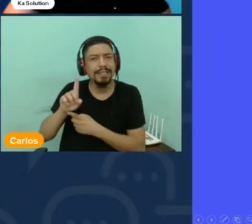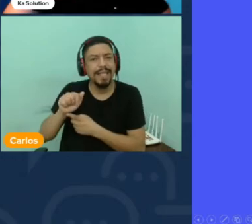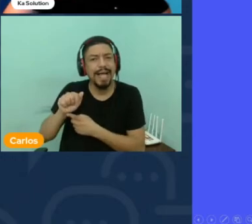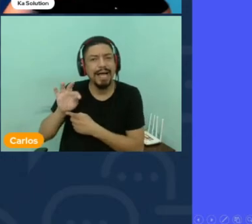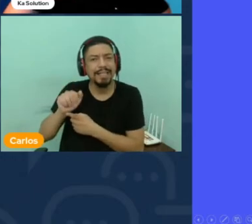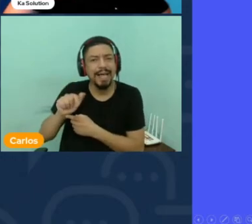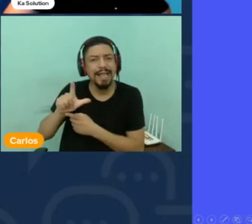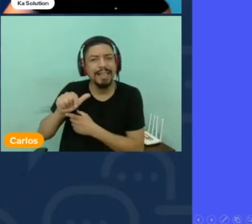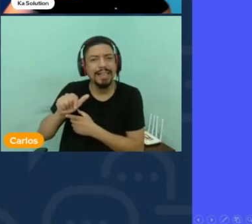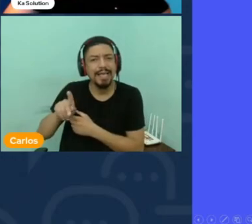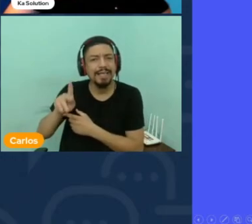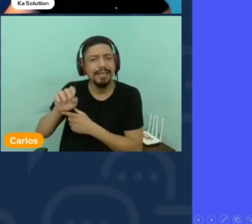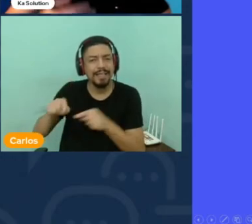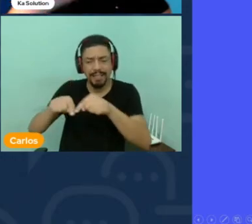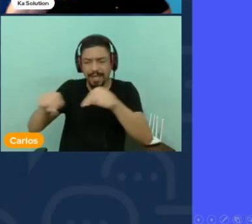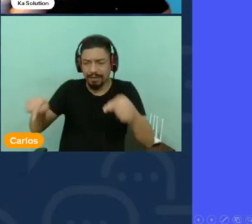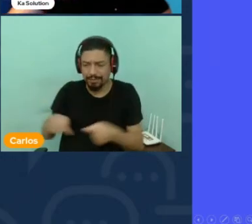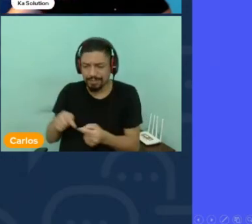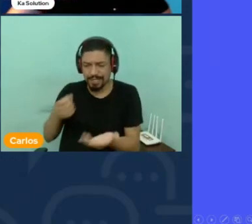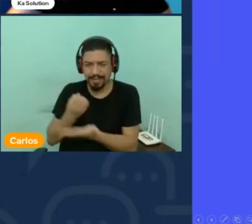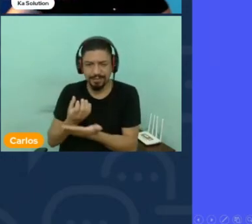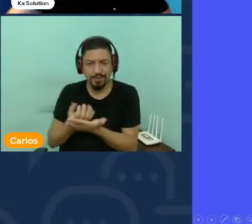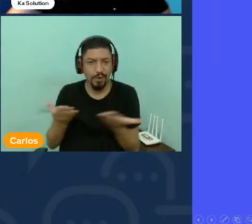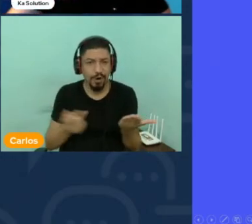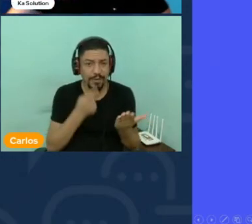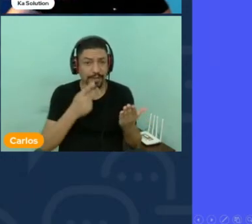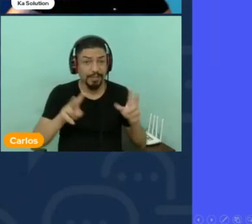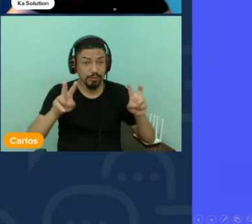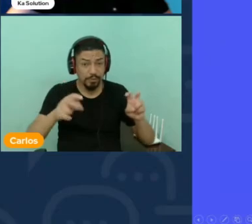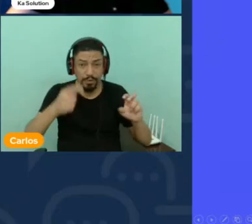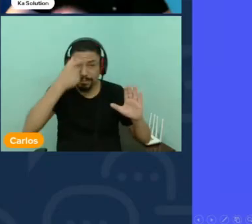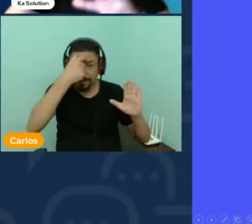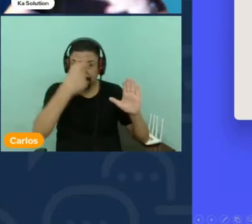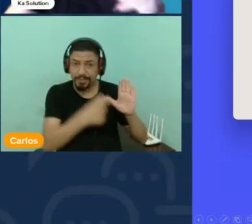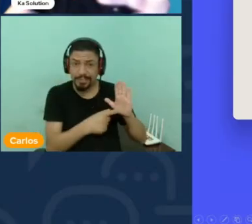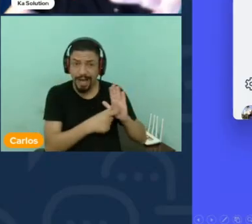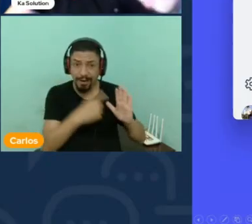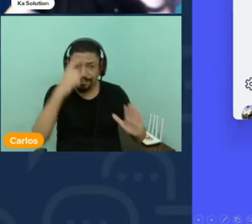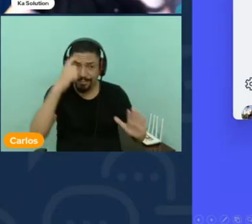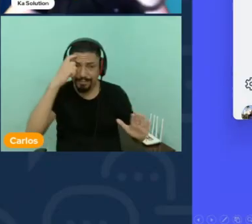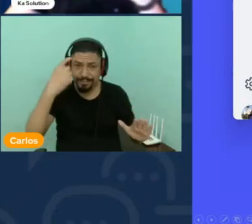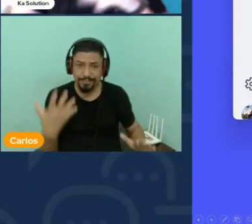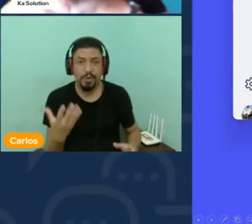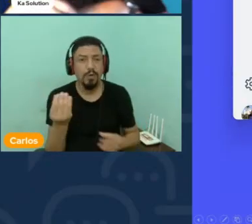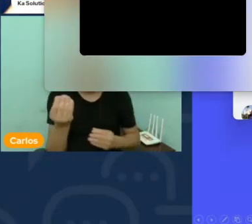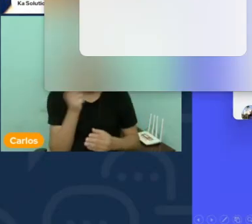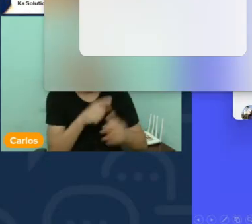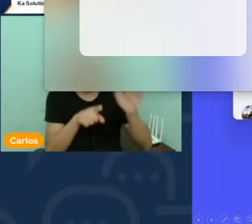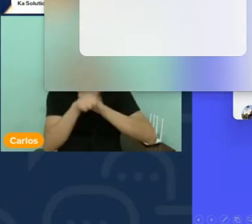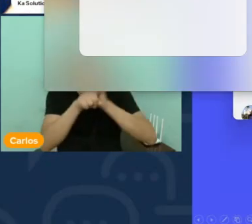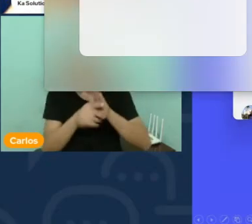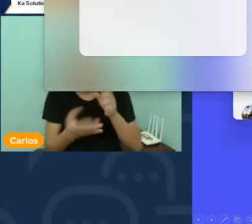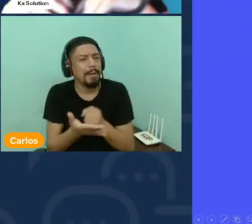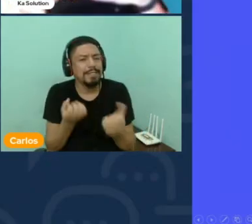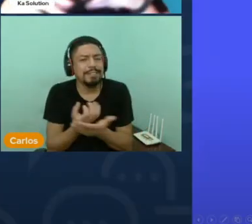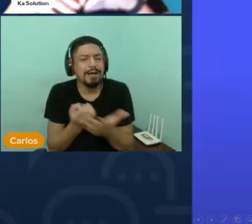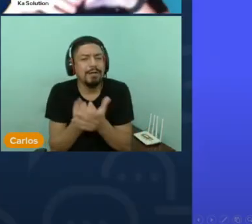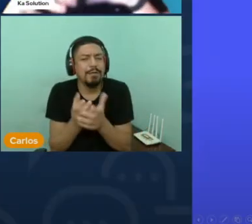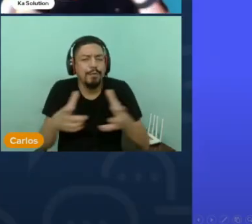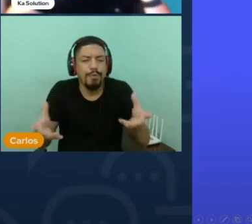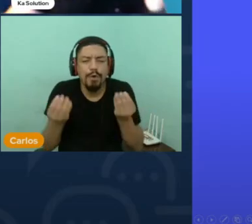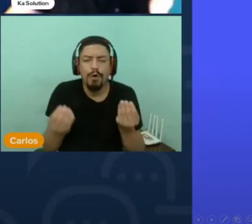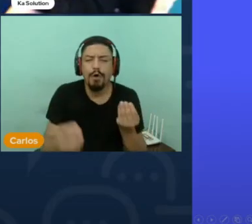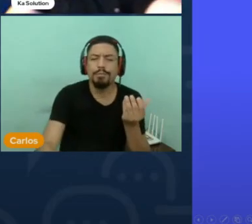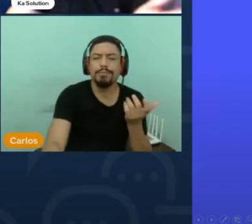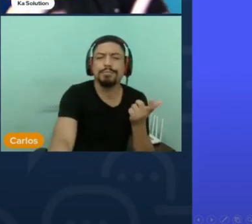comum hoje quando a gente fala, por exemplo, de inteligência artificial, né? Como é que ela consulta essas grandes bases de dados, né? Essas